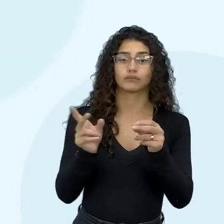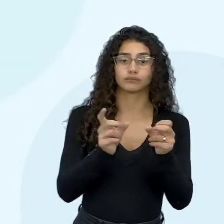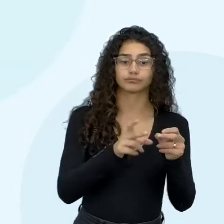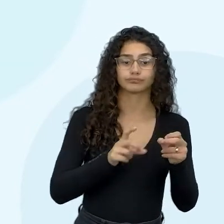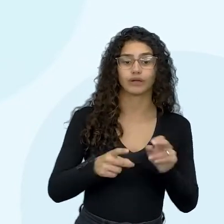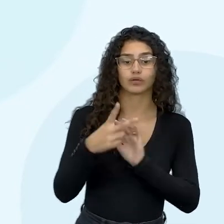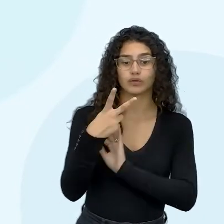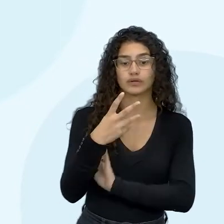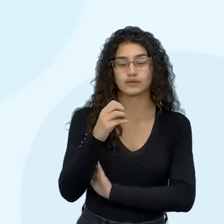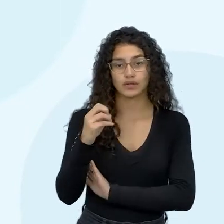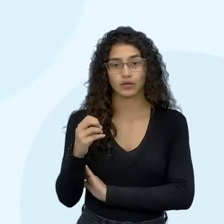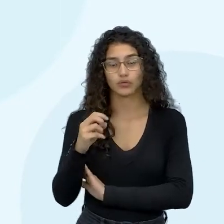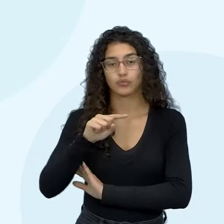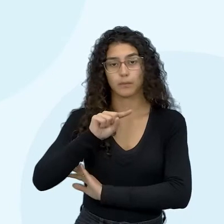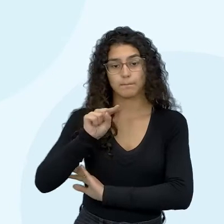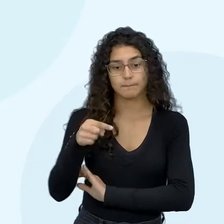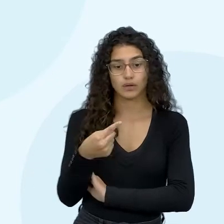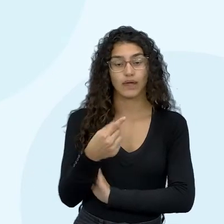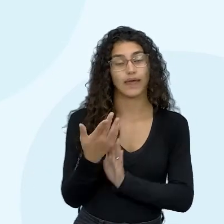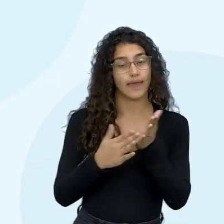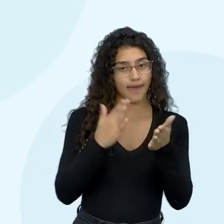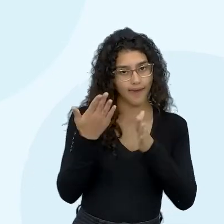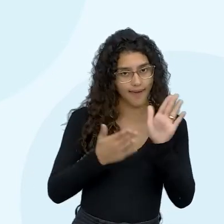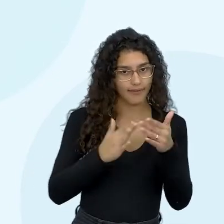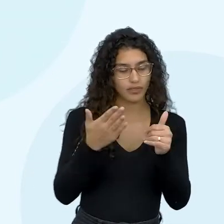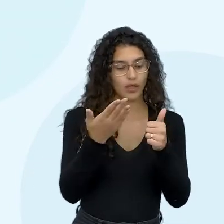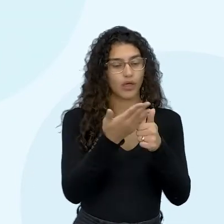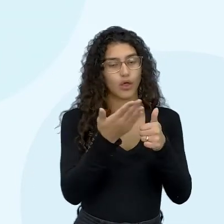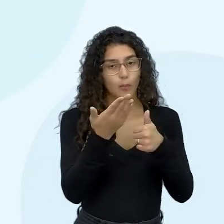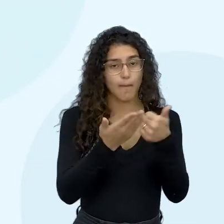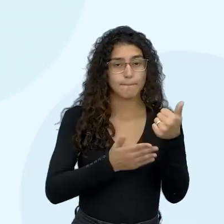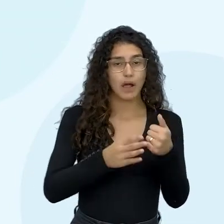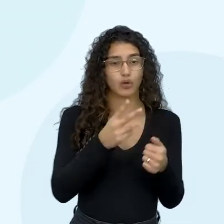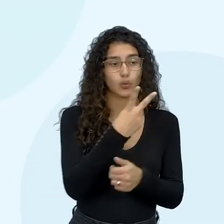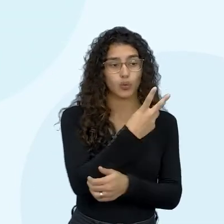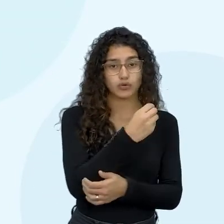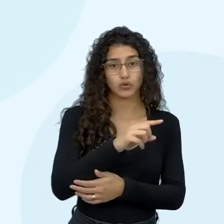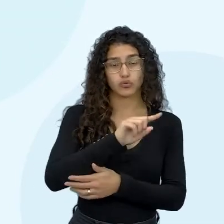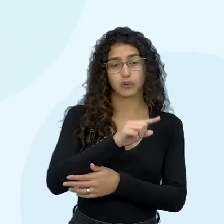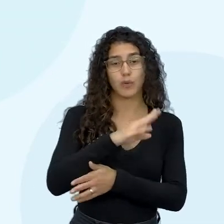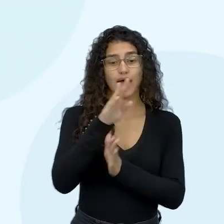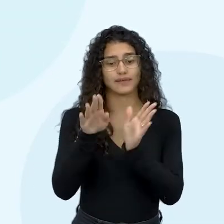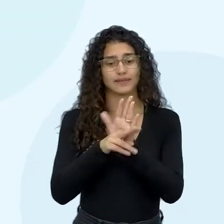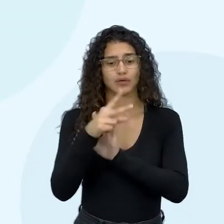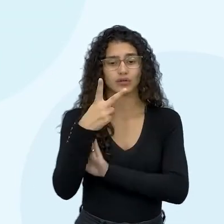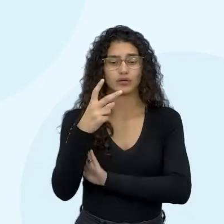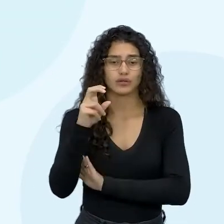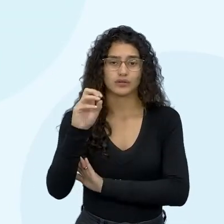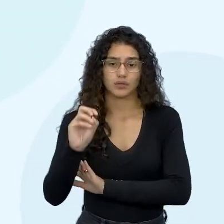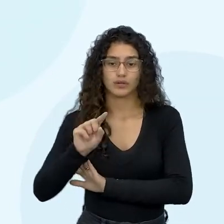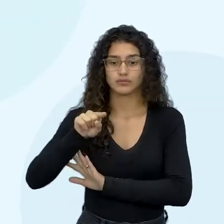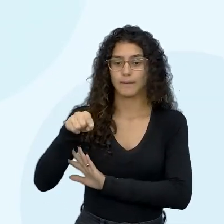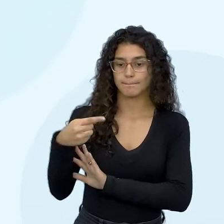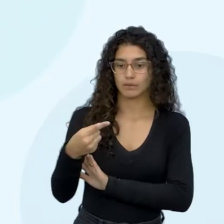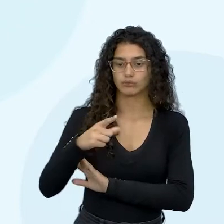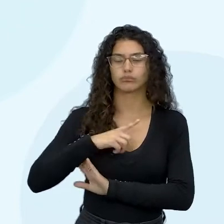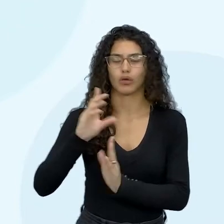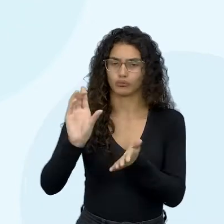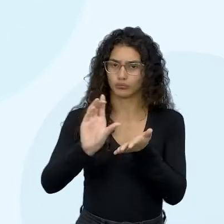a 200 mil, entre 200 mil e 250 mil. Olha só, a gente tem um lucrinho bom aí,